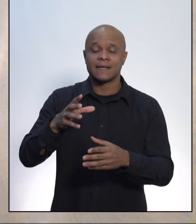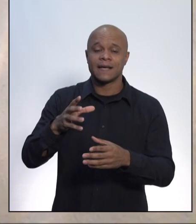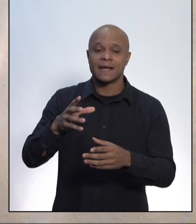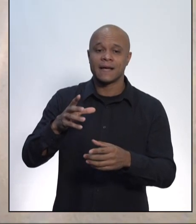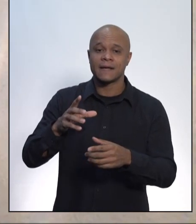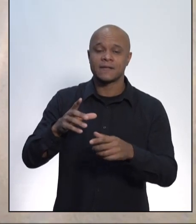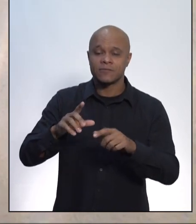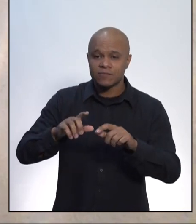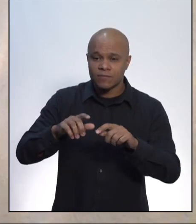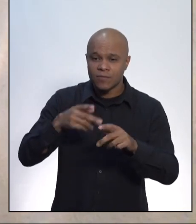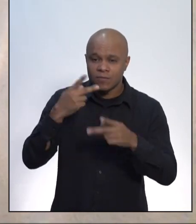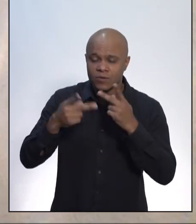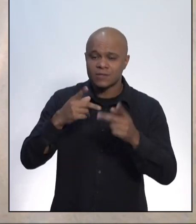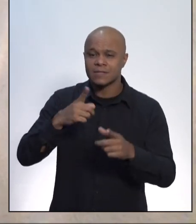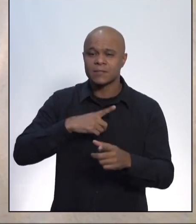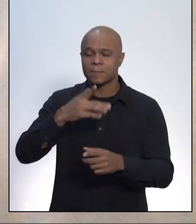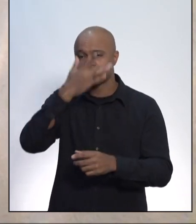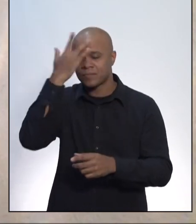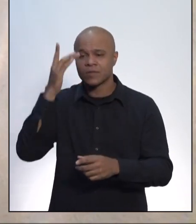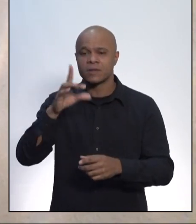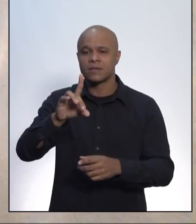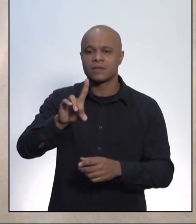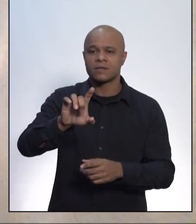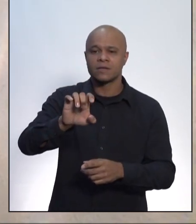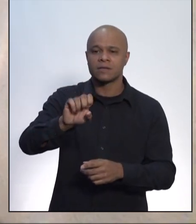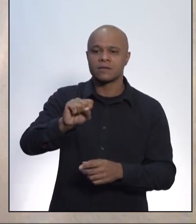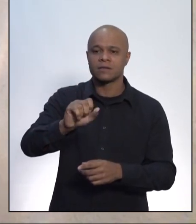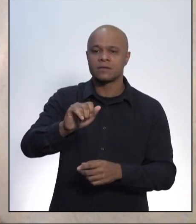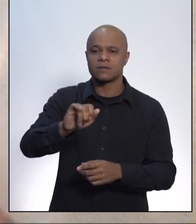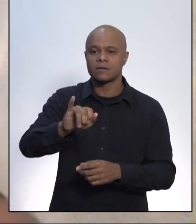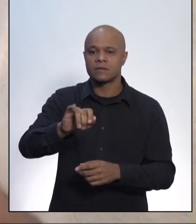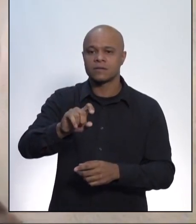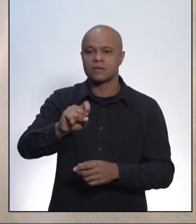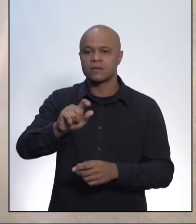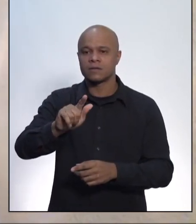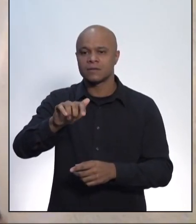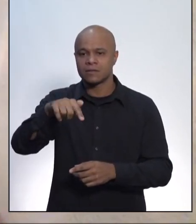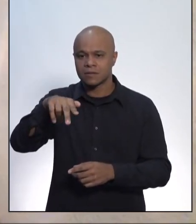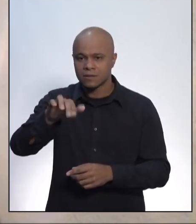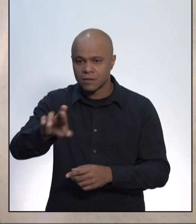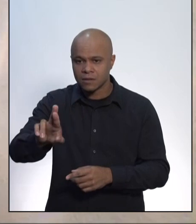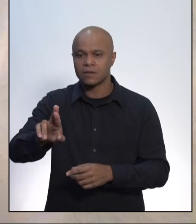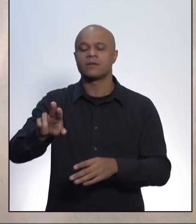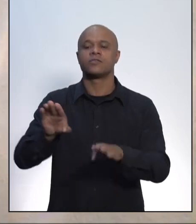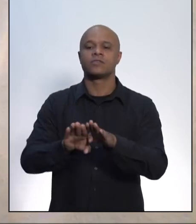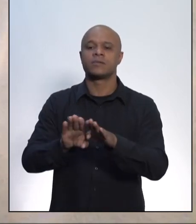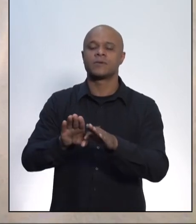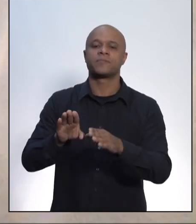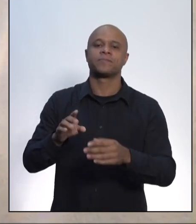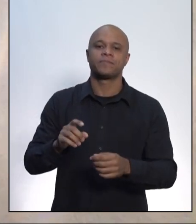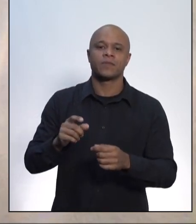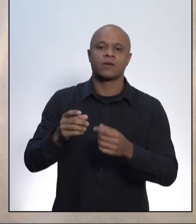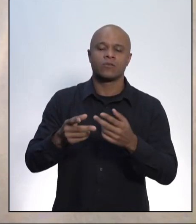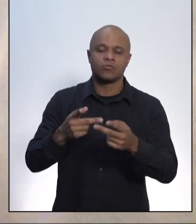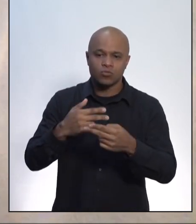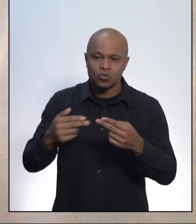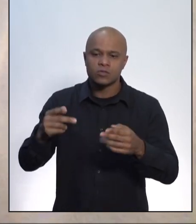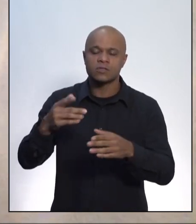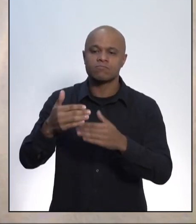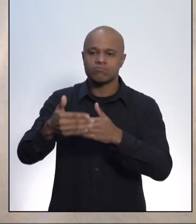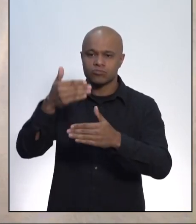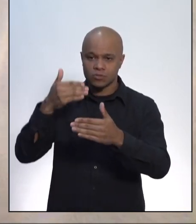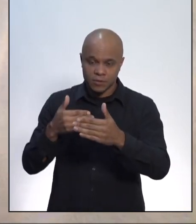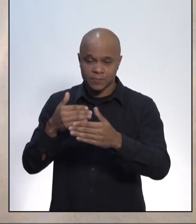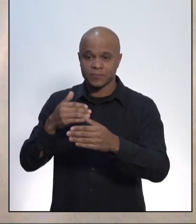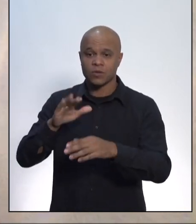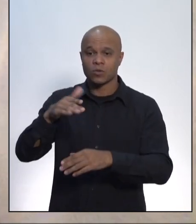em designers, em pessoas, ou seja, a gente alia o visual com o que está no back-office, que a gente chama, o que está por trás. Então,